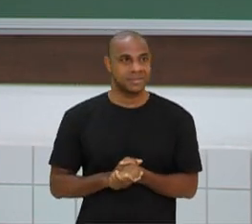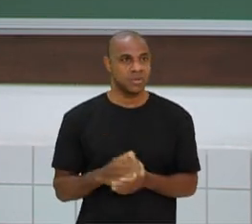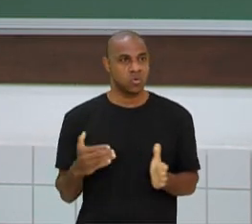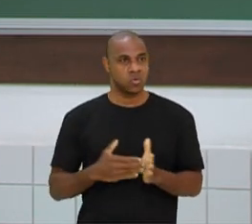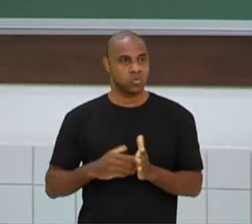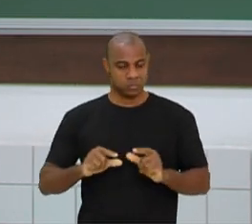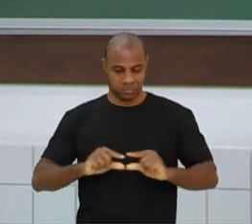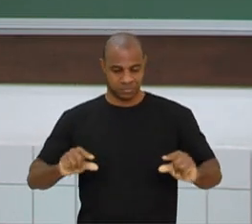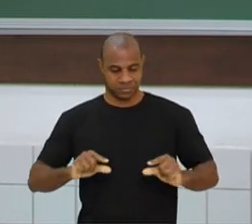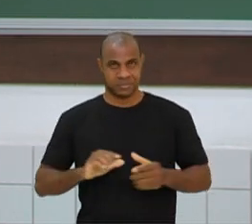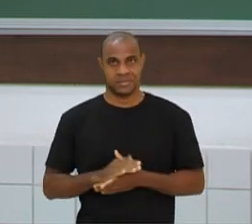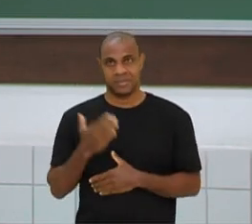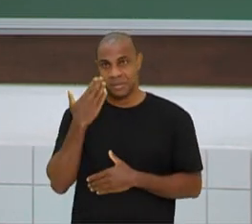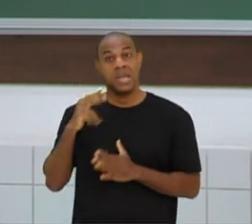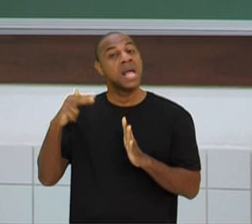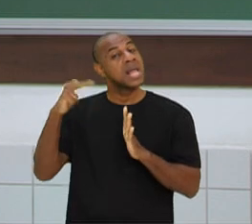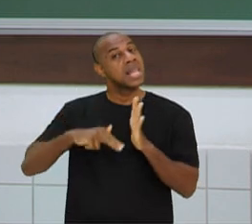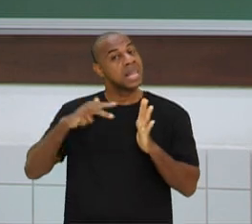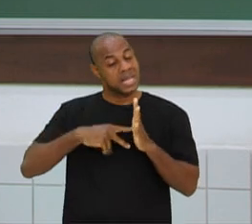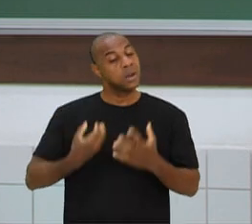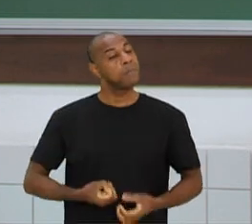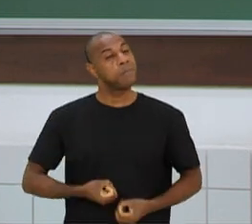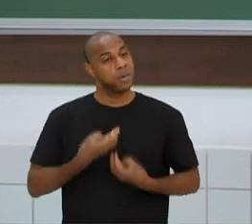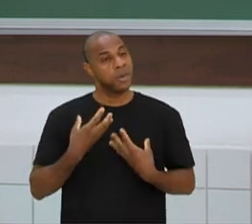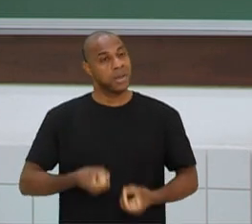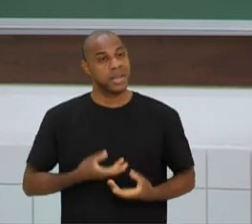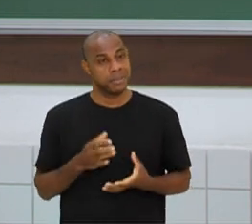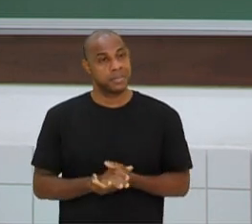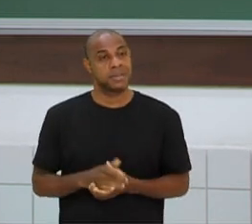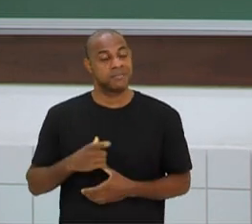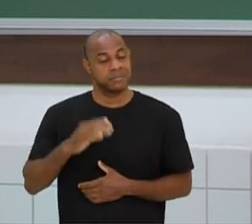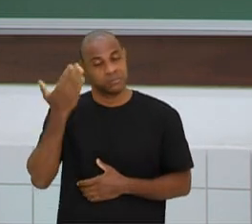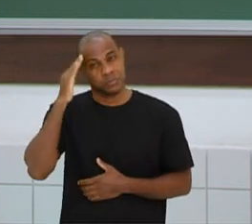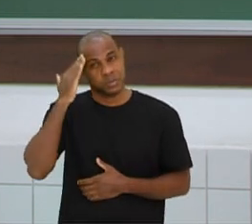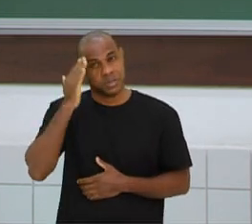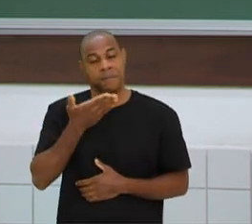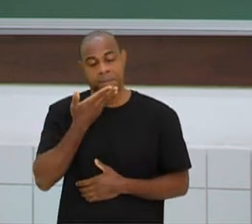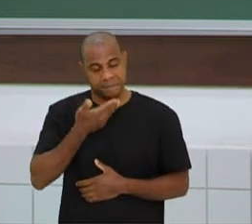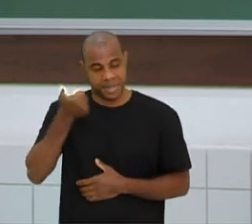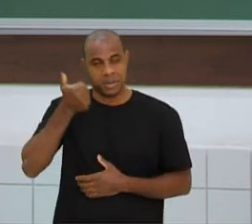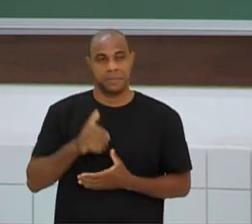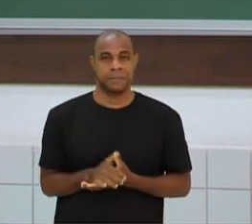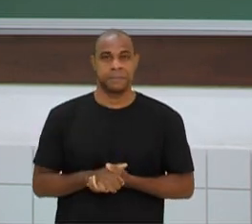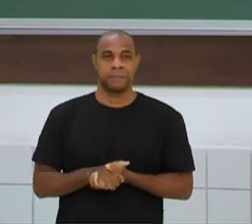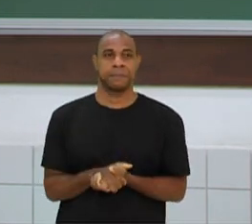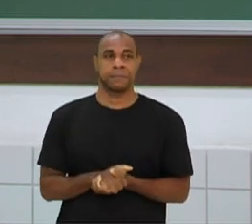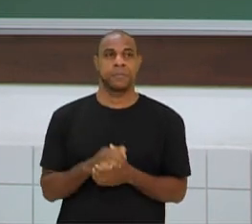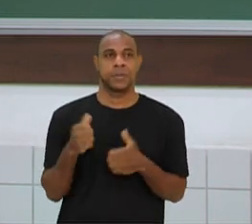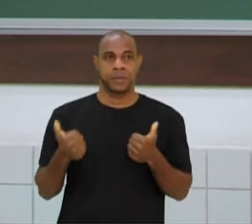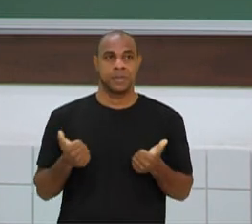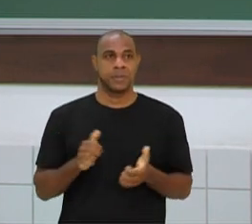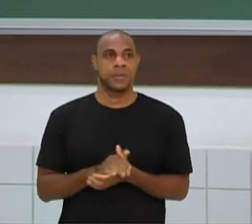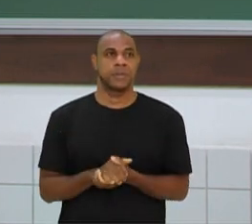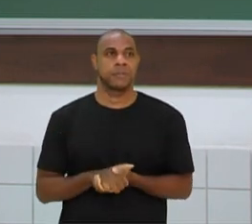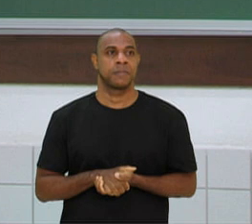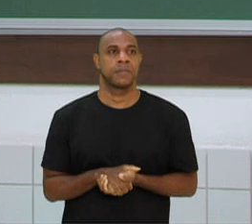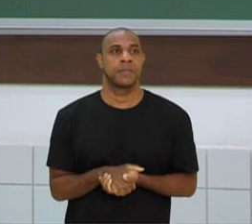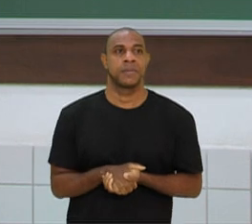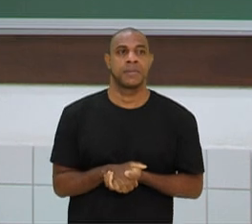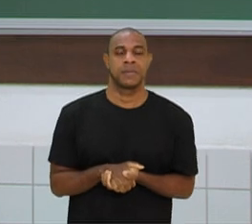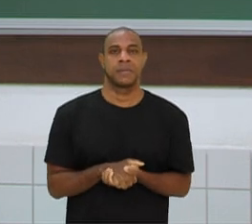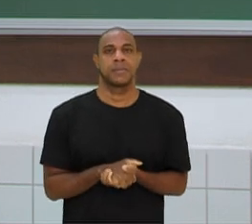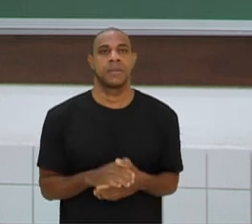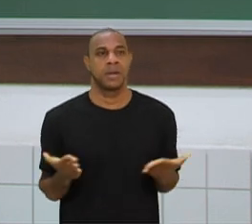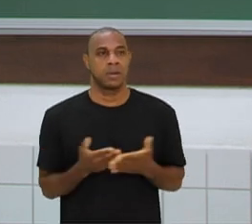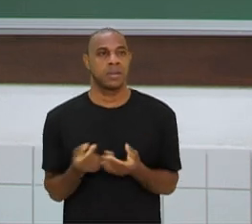vocês. Leiam o poema na sua íntegra, que ele vai dar uma compreensão muito maior para vocês. Ok? What time